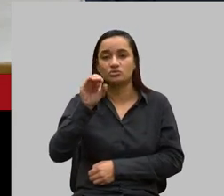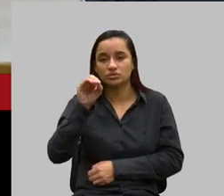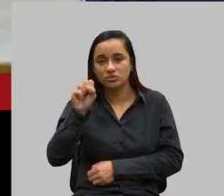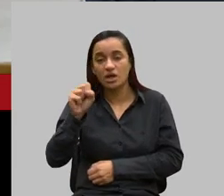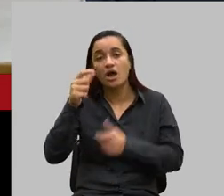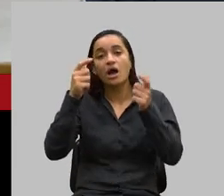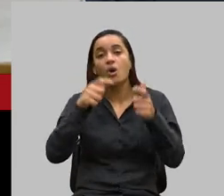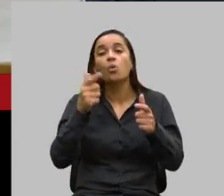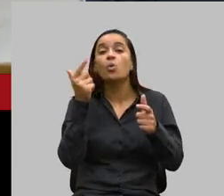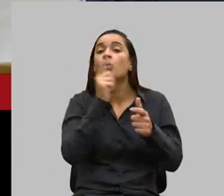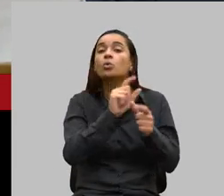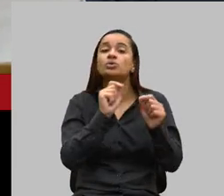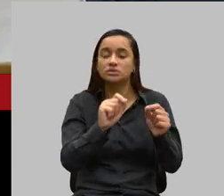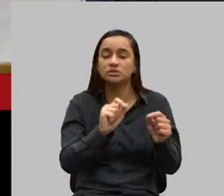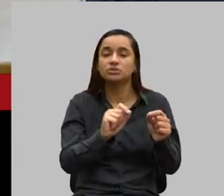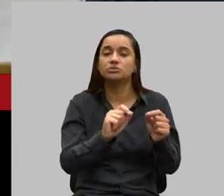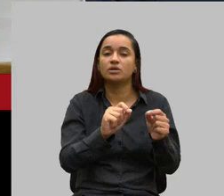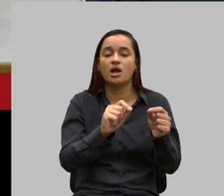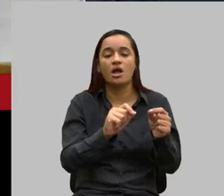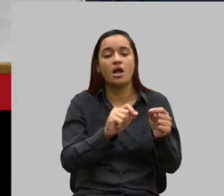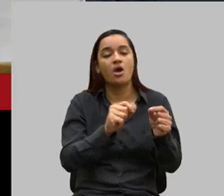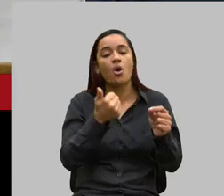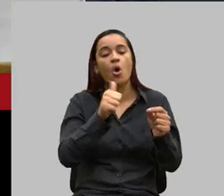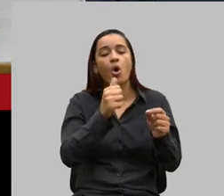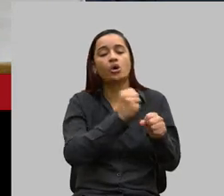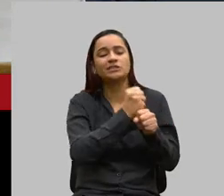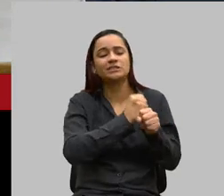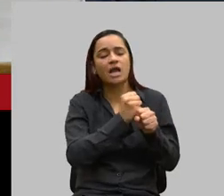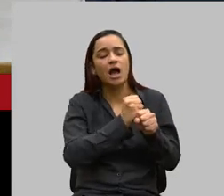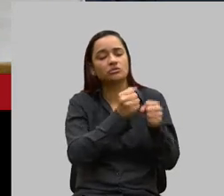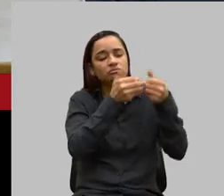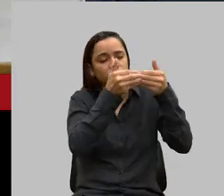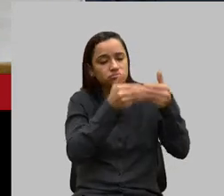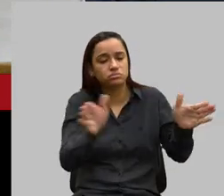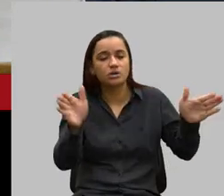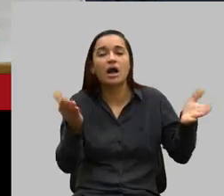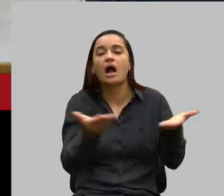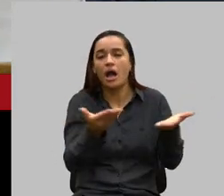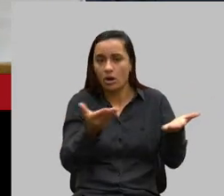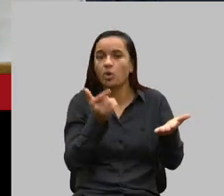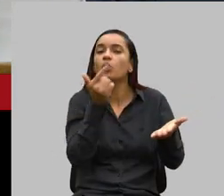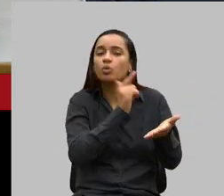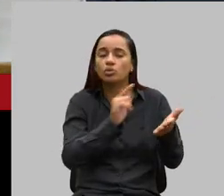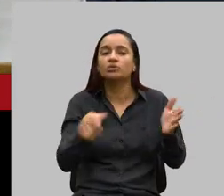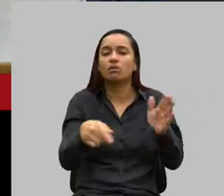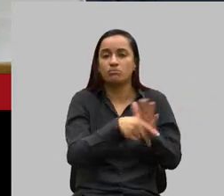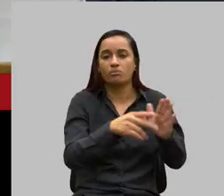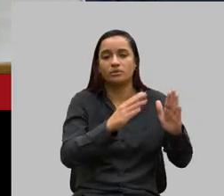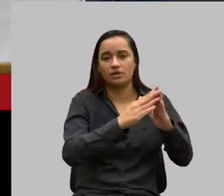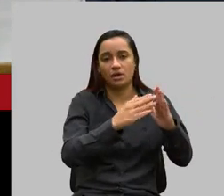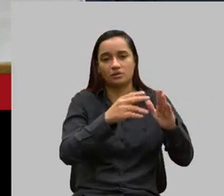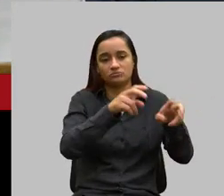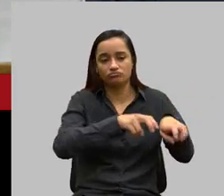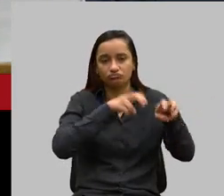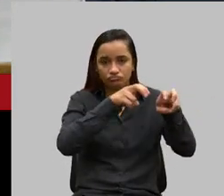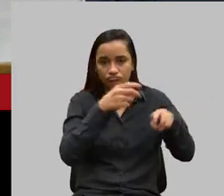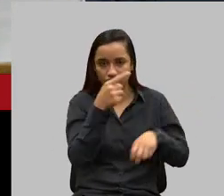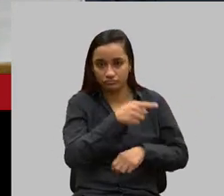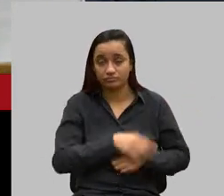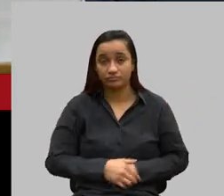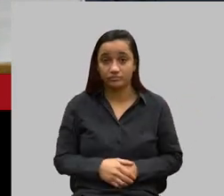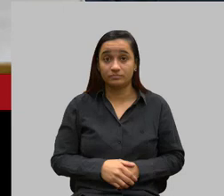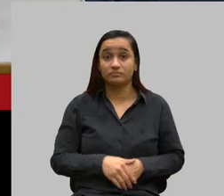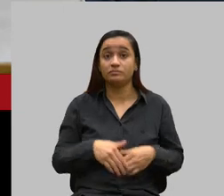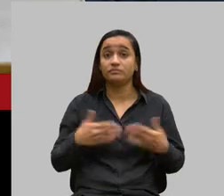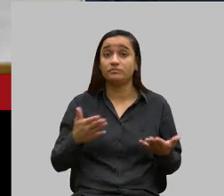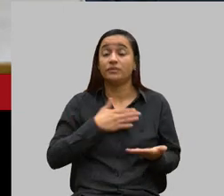destravar 11 anos sem títulos na zona rural Eh meu amigo muita